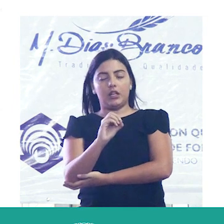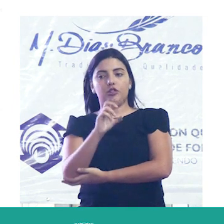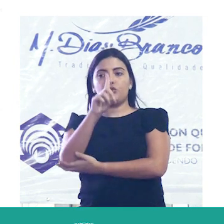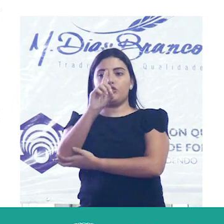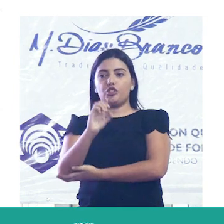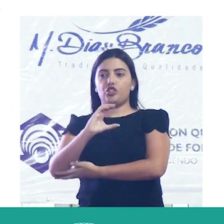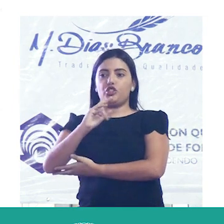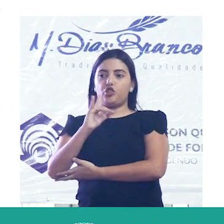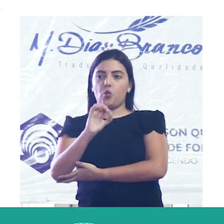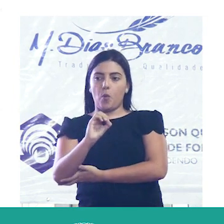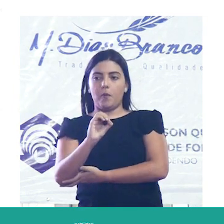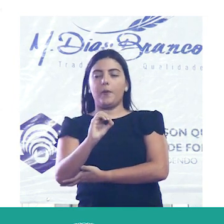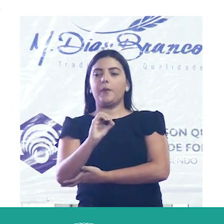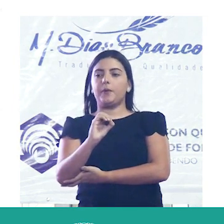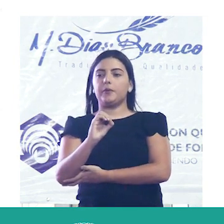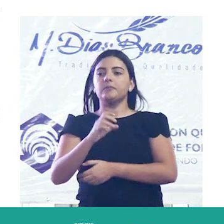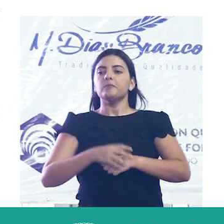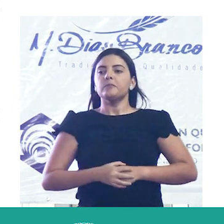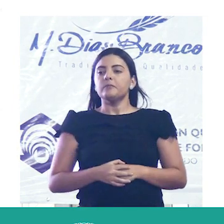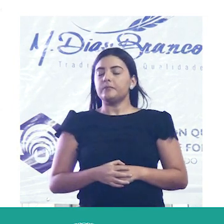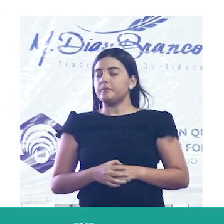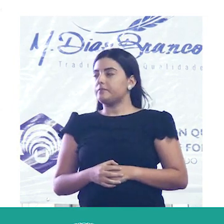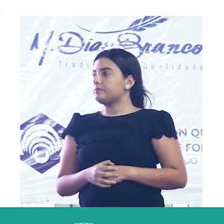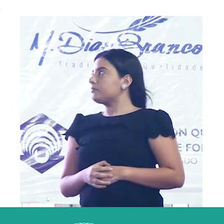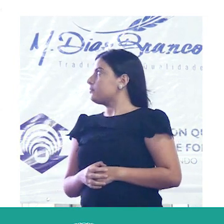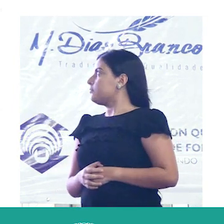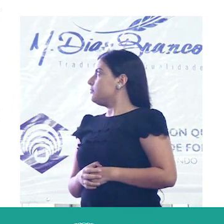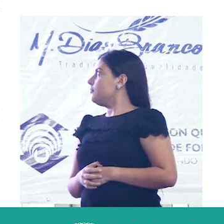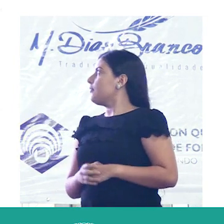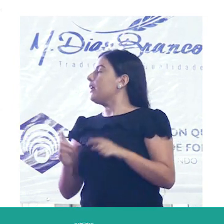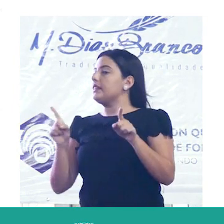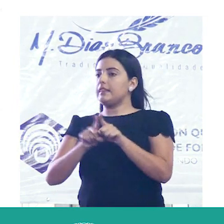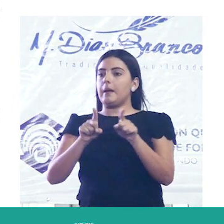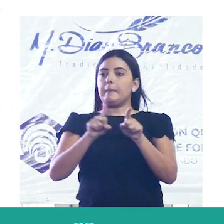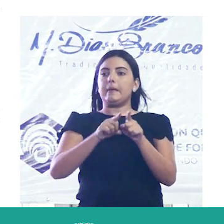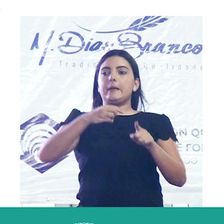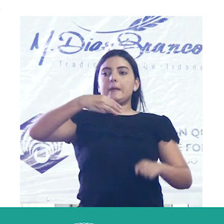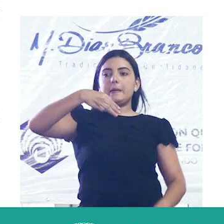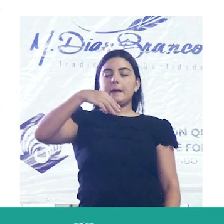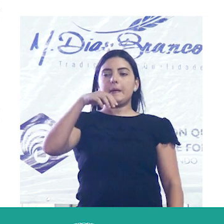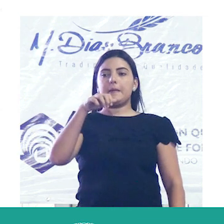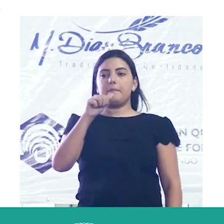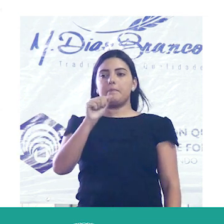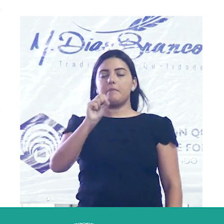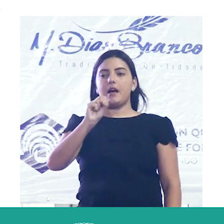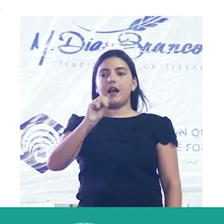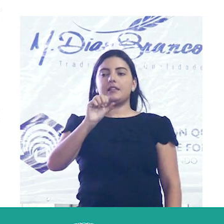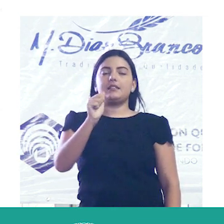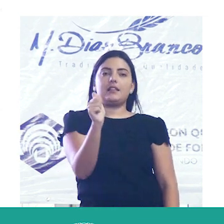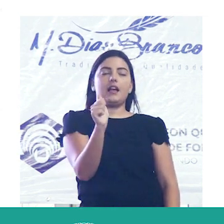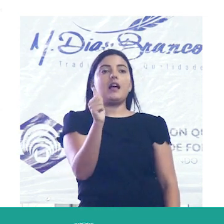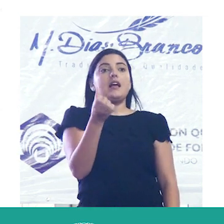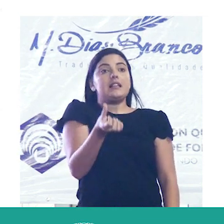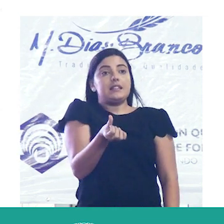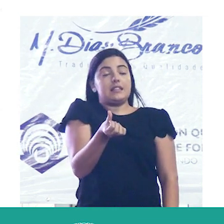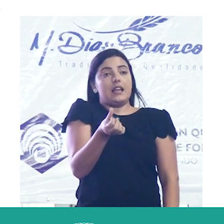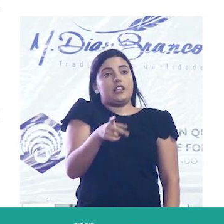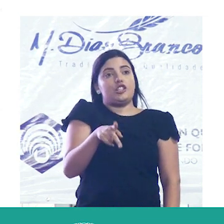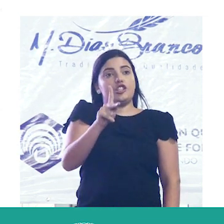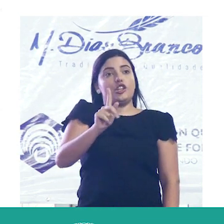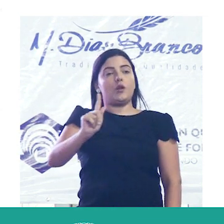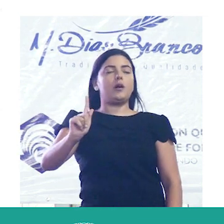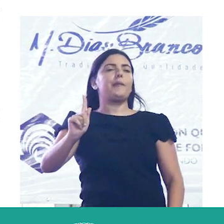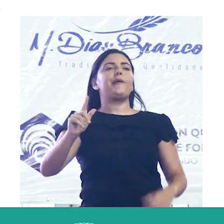da lixiviação por carbonato de sódio, e considerando uma massa de pasta residual de uma bateria de 6 kg, qual a